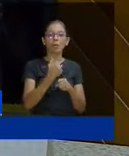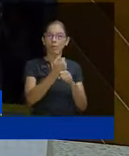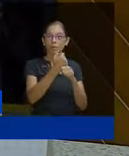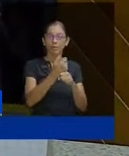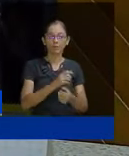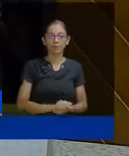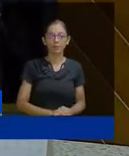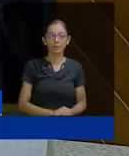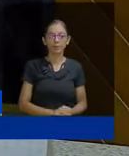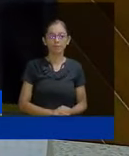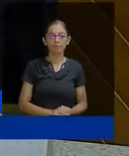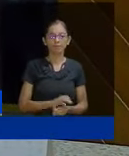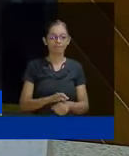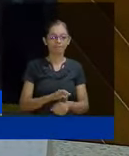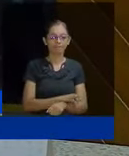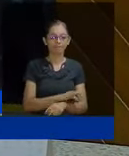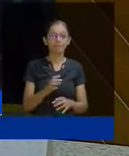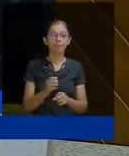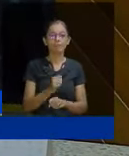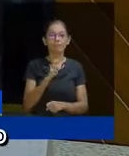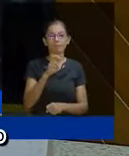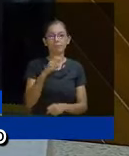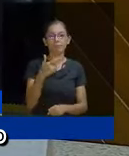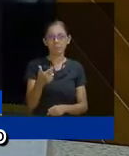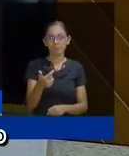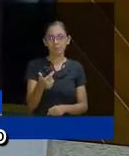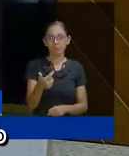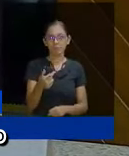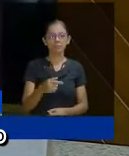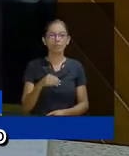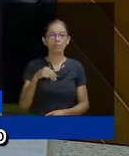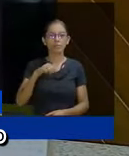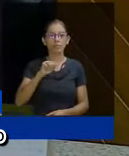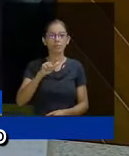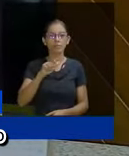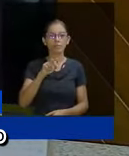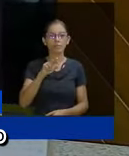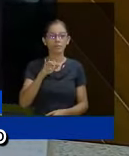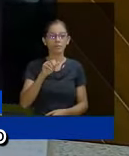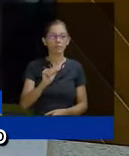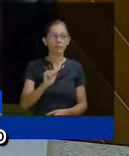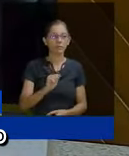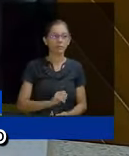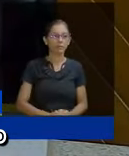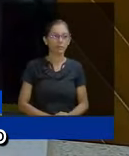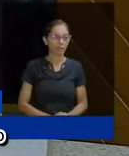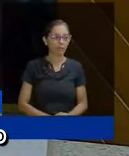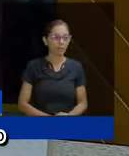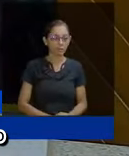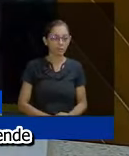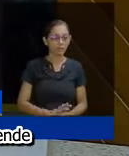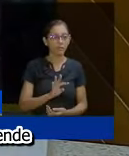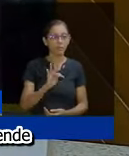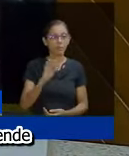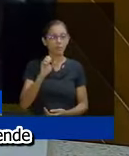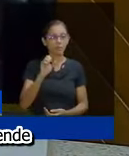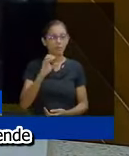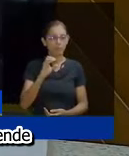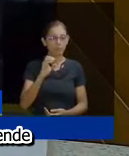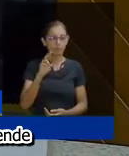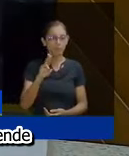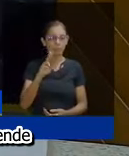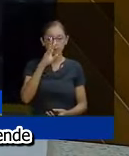512. Por aí vai. Assim, tendo o julgamento pelo TCU concluído como